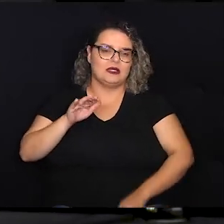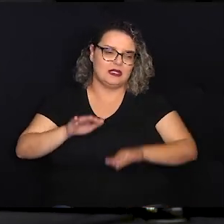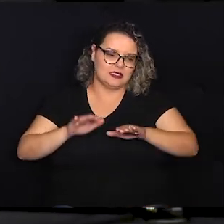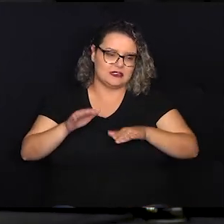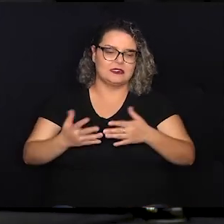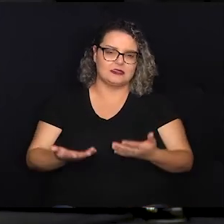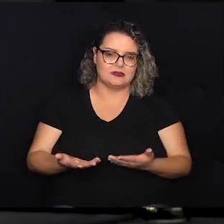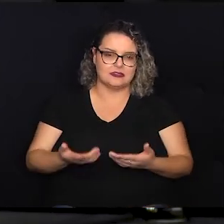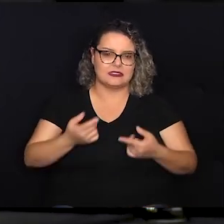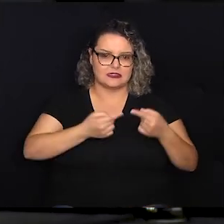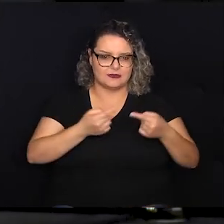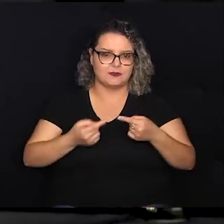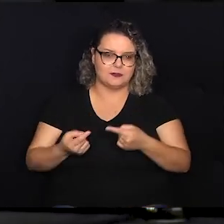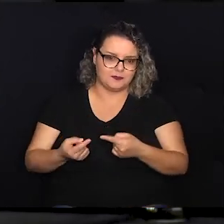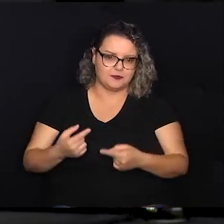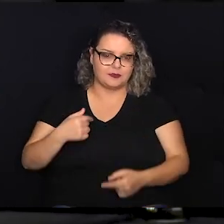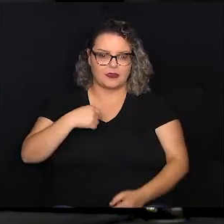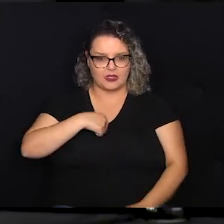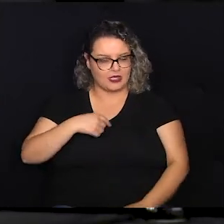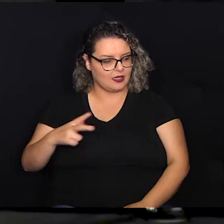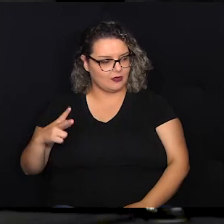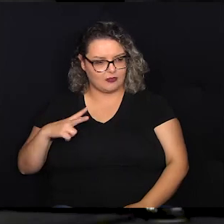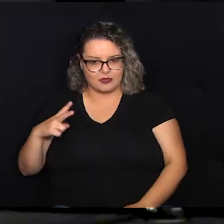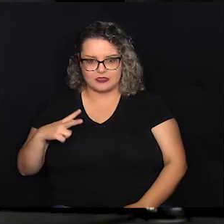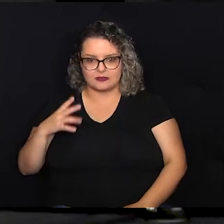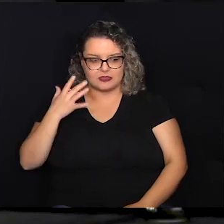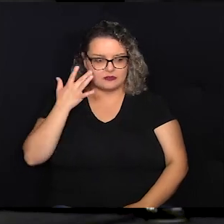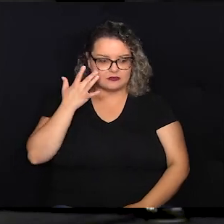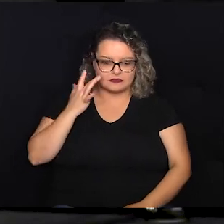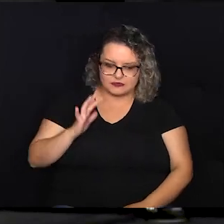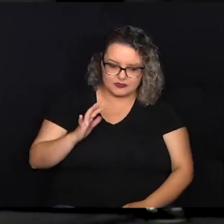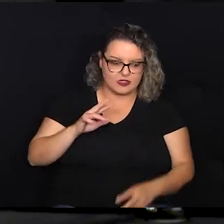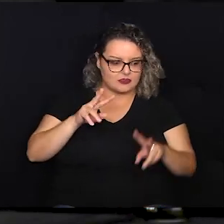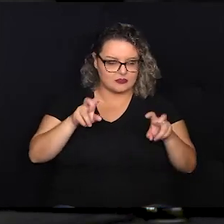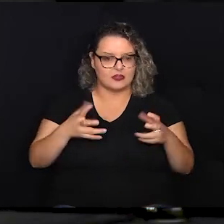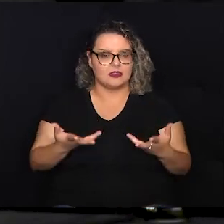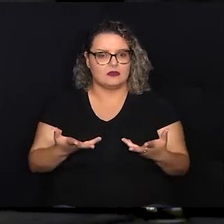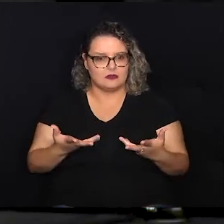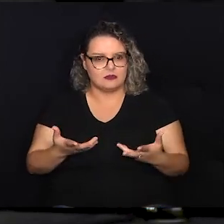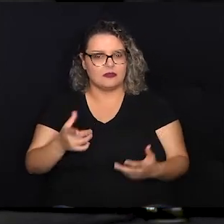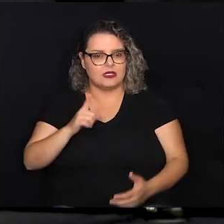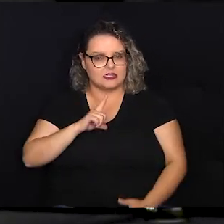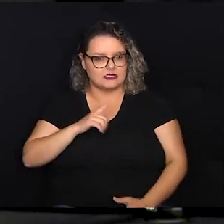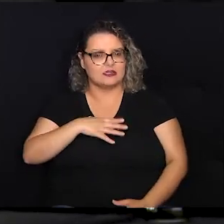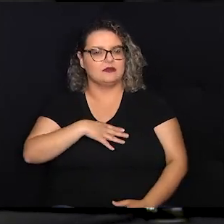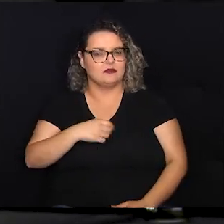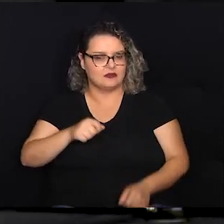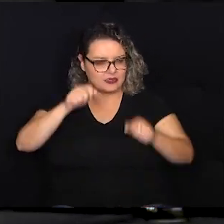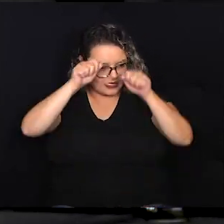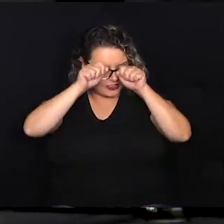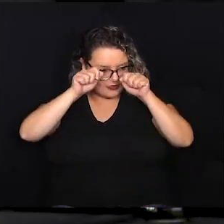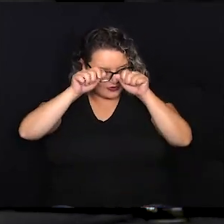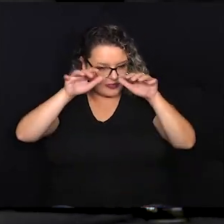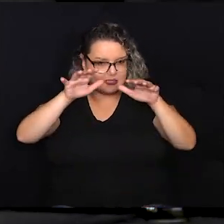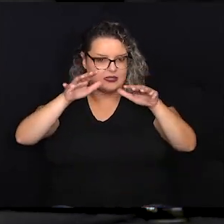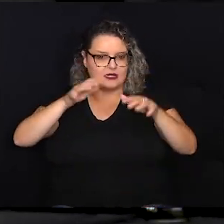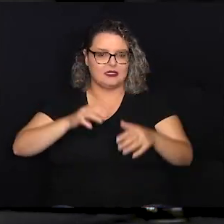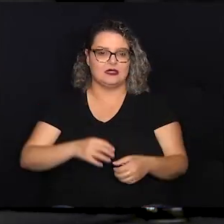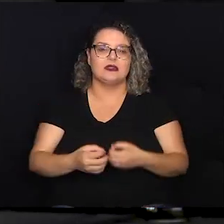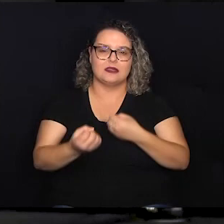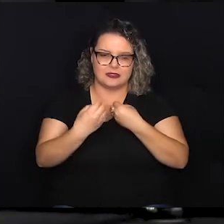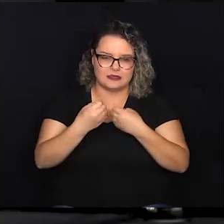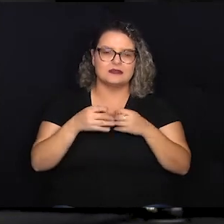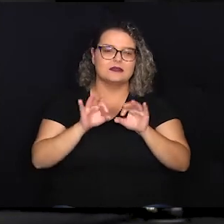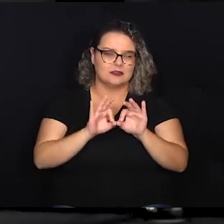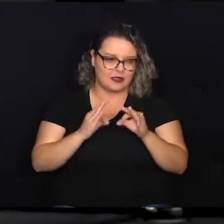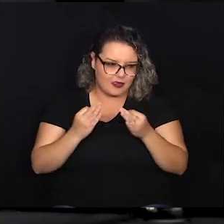essa discussão. Eu, particularmente, sou leiga no assunto, mas essa questão de ter um filho autista também ensina muito a